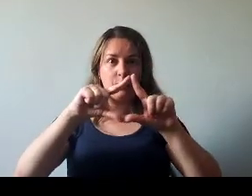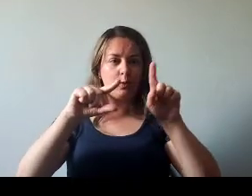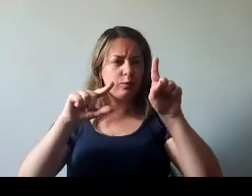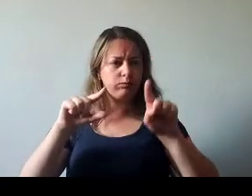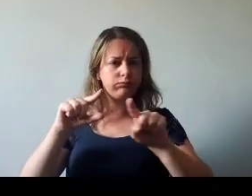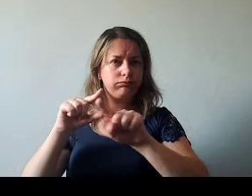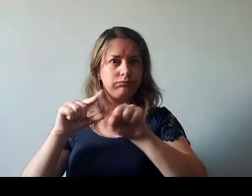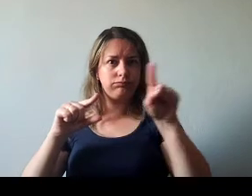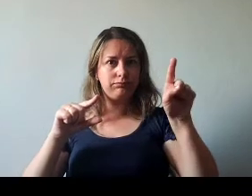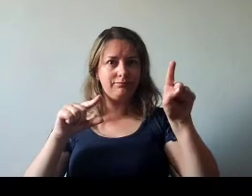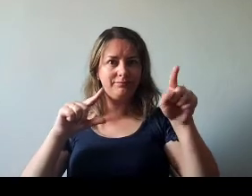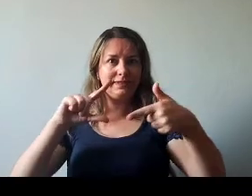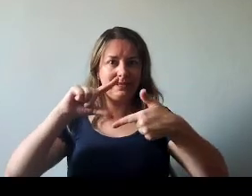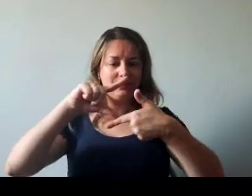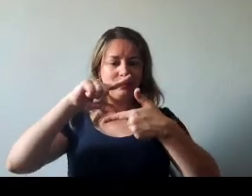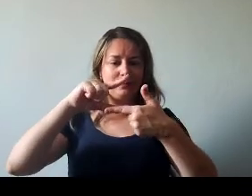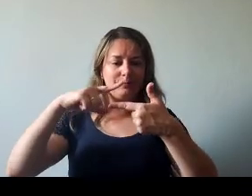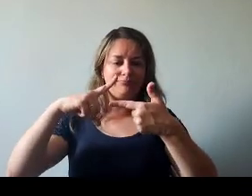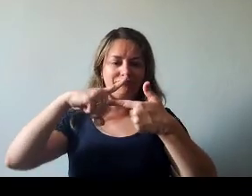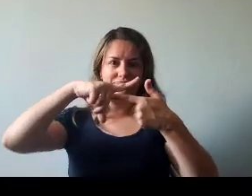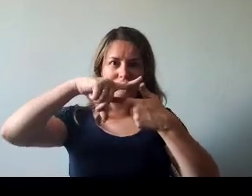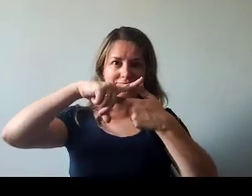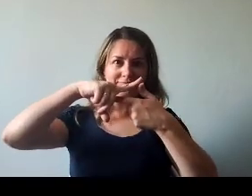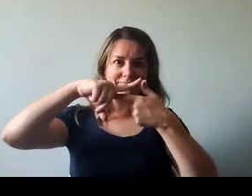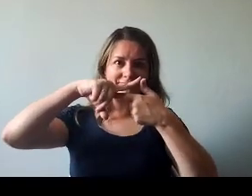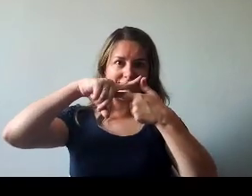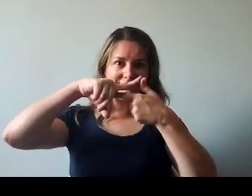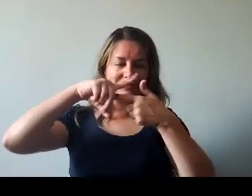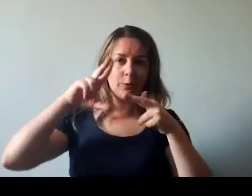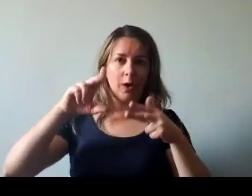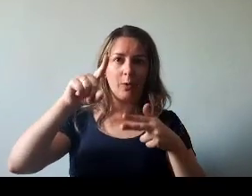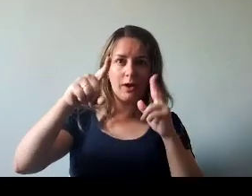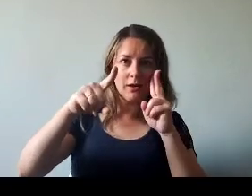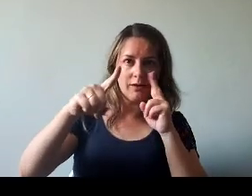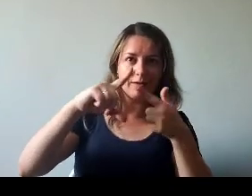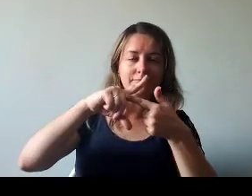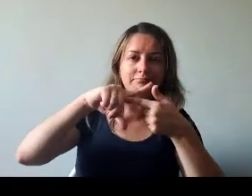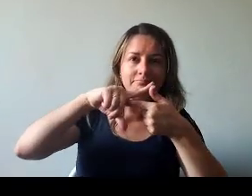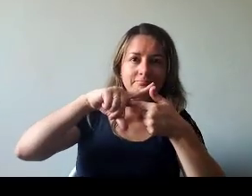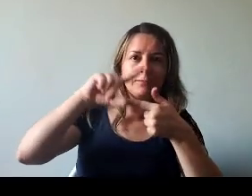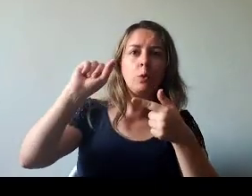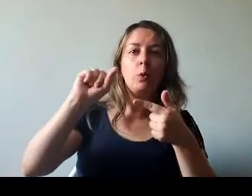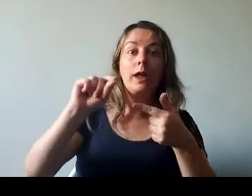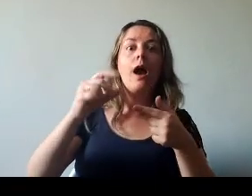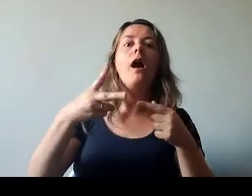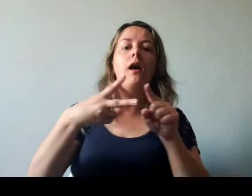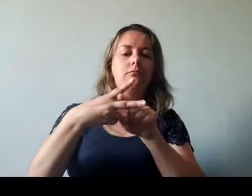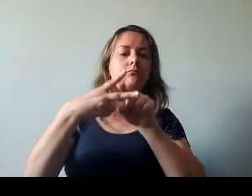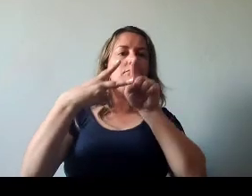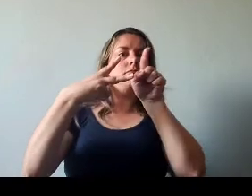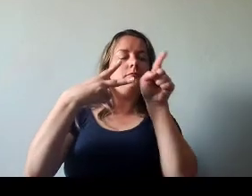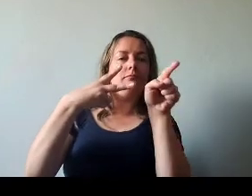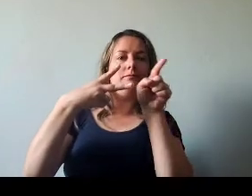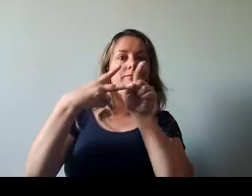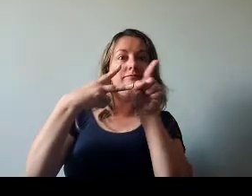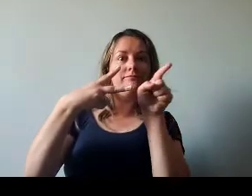cateto oposto, né, que no caso seria esse aqui, né, cateto que fica longe, né, o cateto que fica